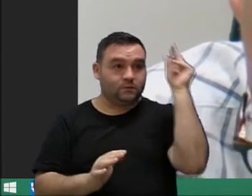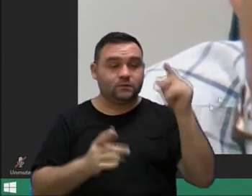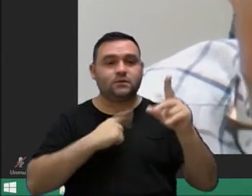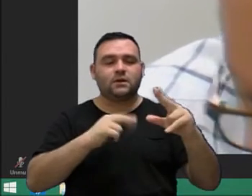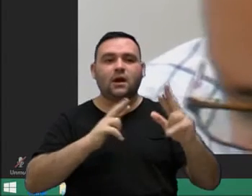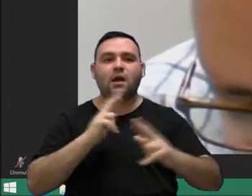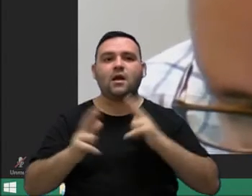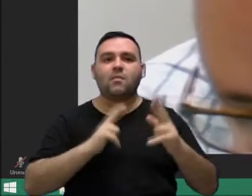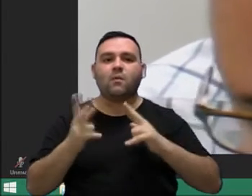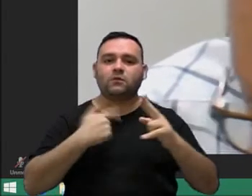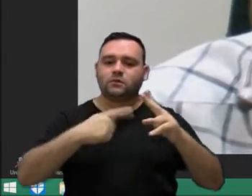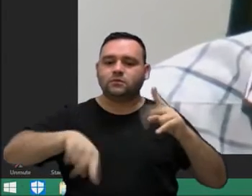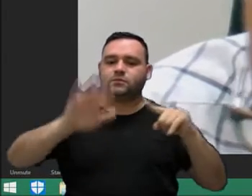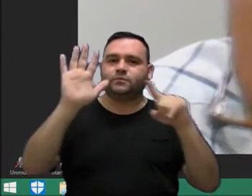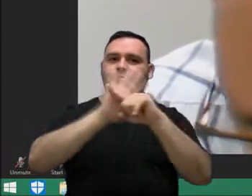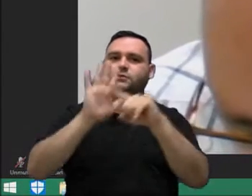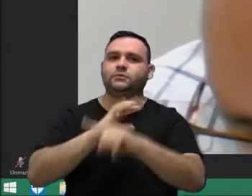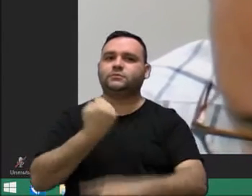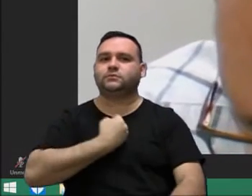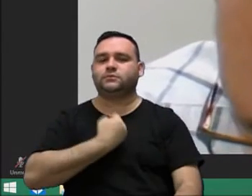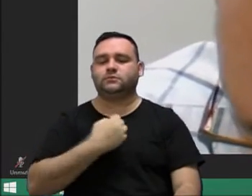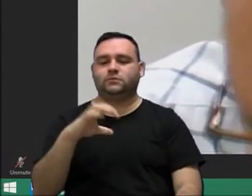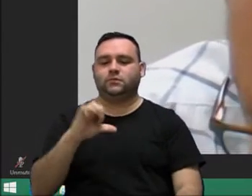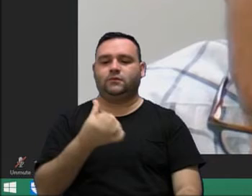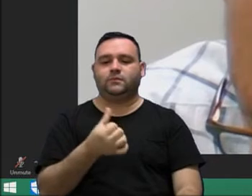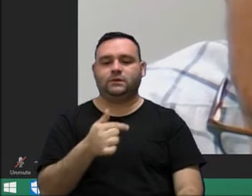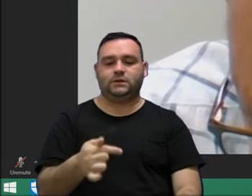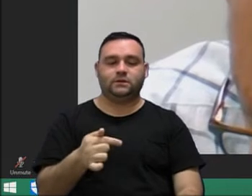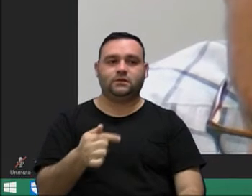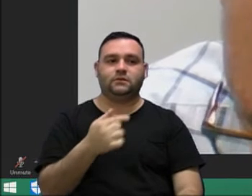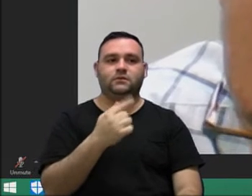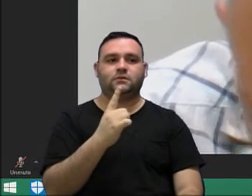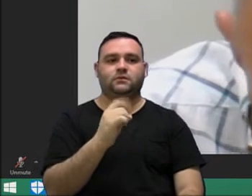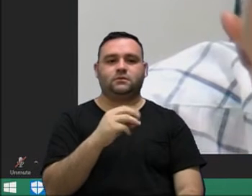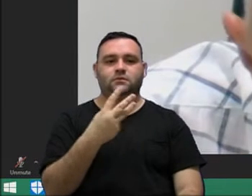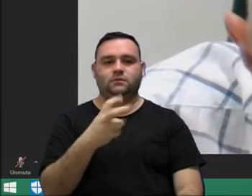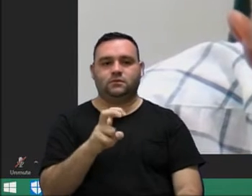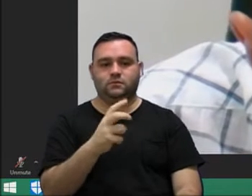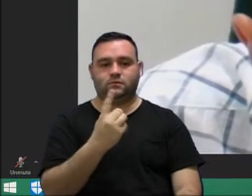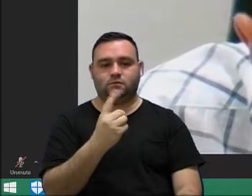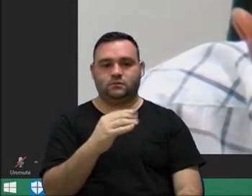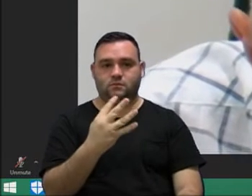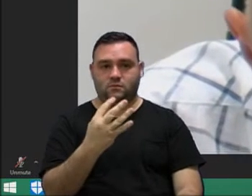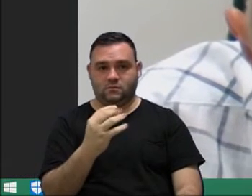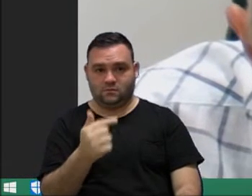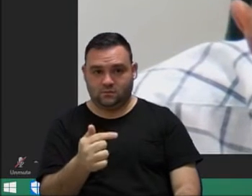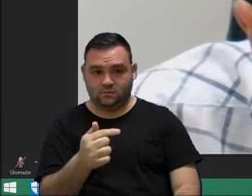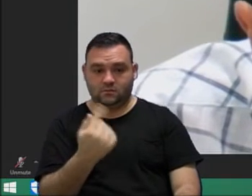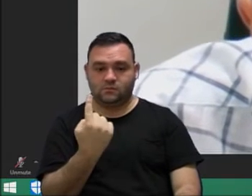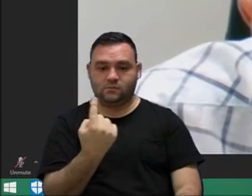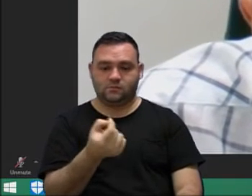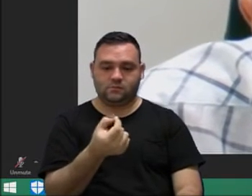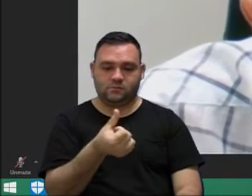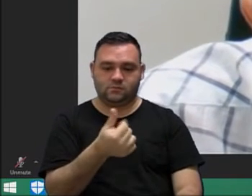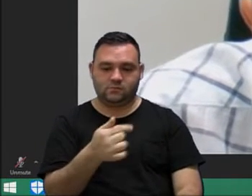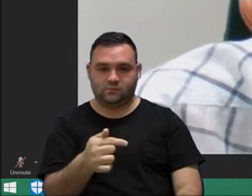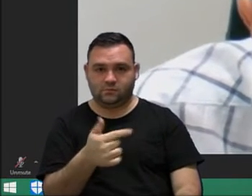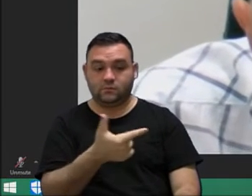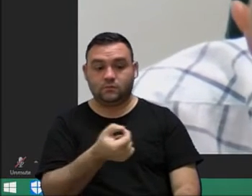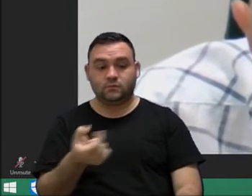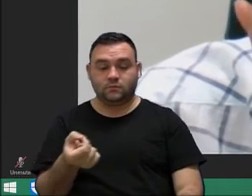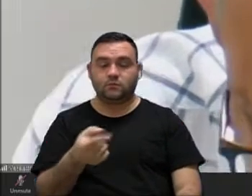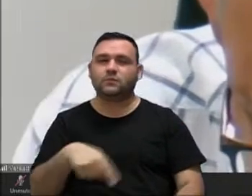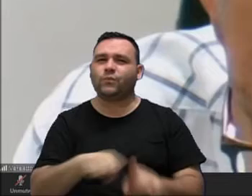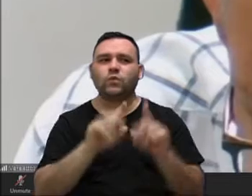encaminhando respostas aos requerimentos número 967, 1035 e 1047, 1037 de 2020,